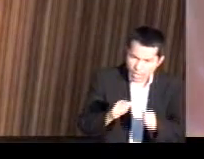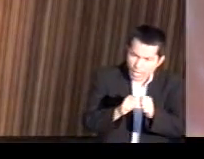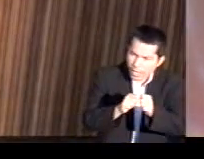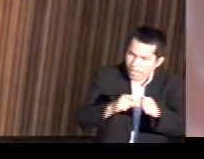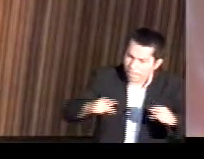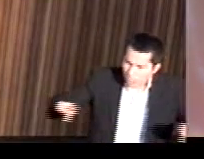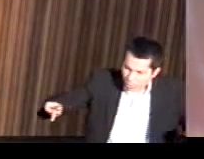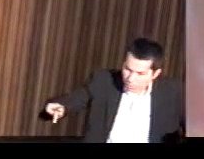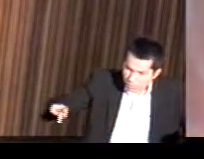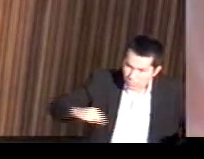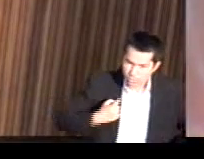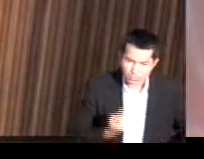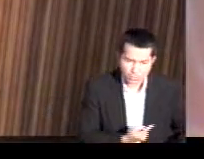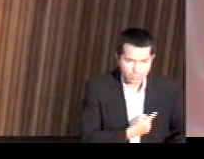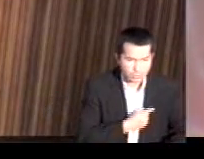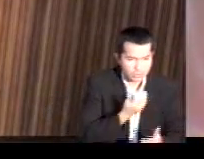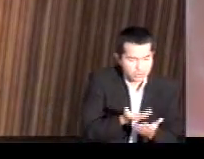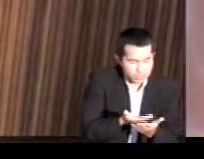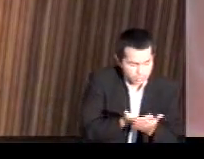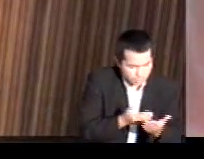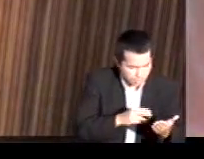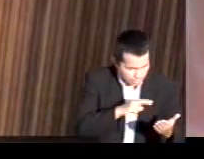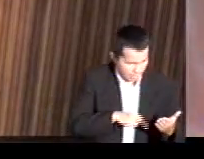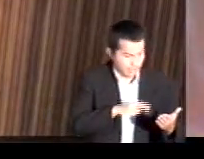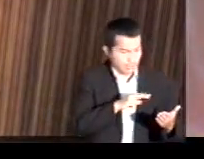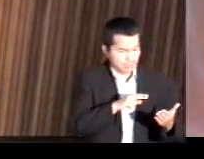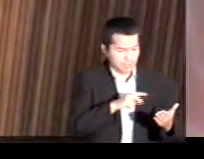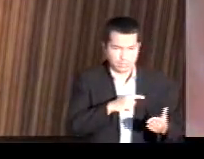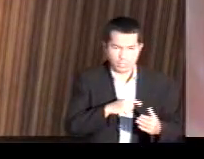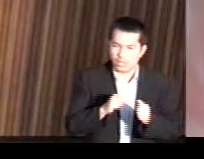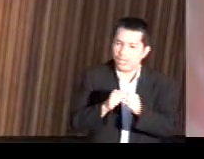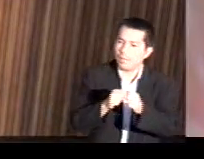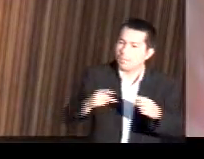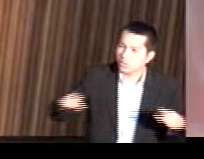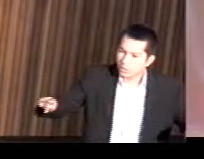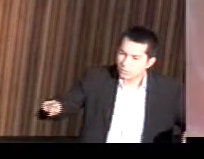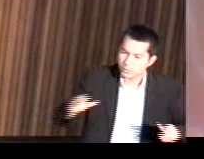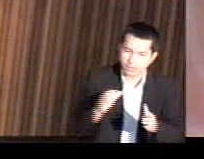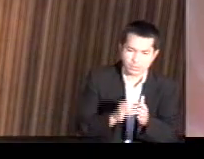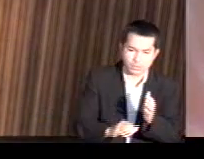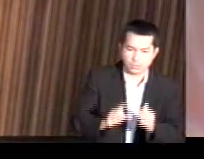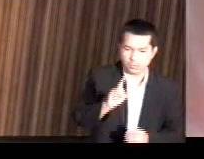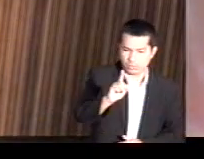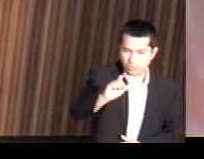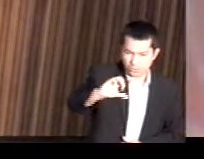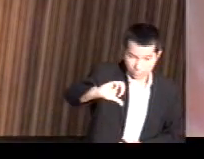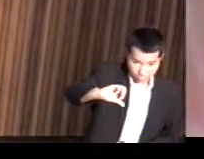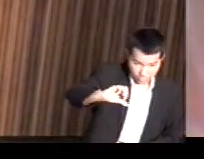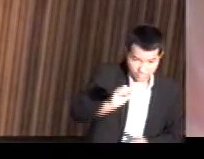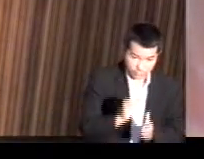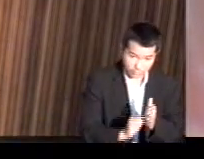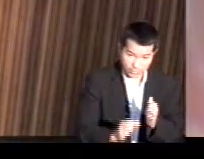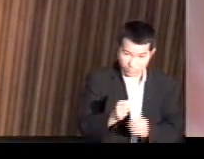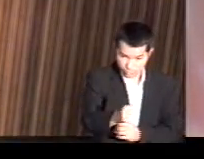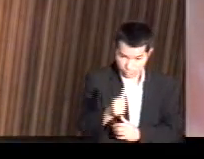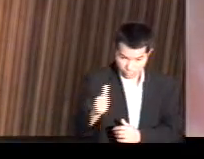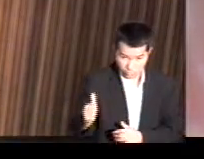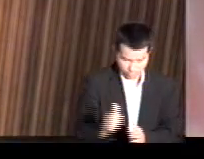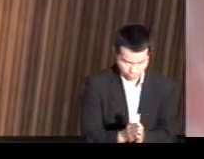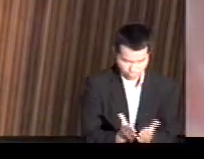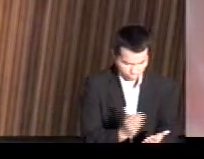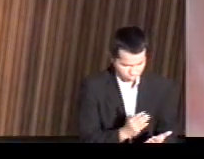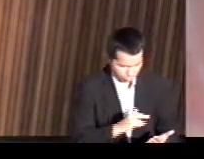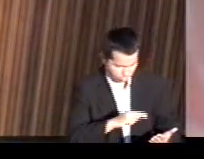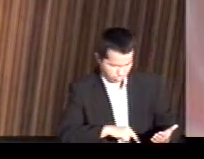Jesus é descrito na sua segunda vinda. Abra aí a sua Bíblia em Apocalipse capítulo 19, a partir do verso 11, onde